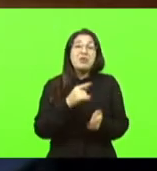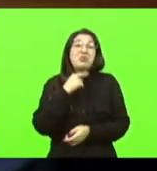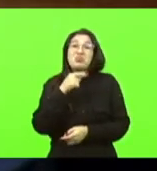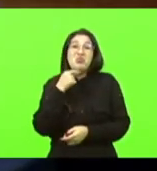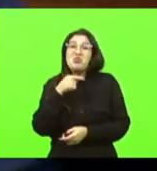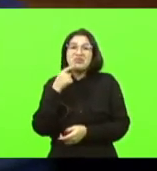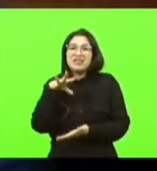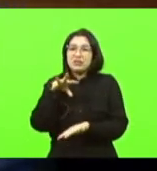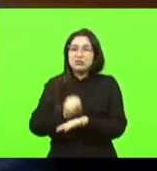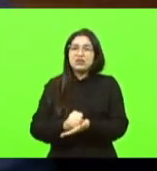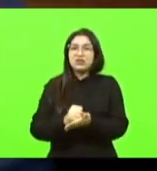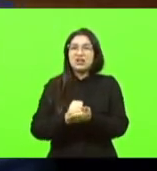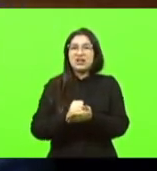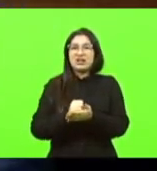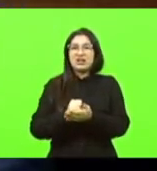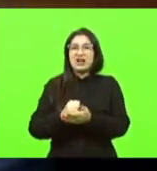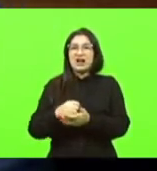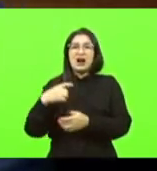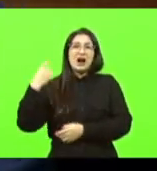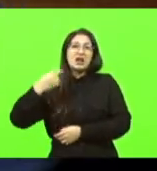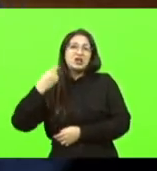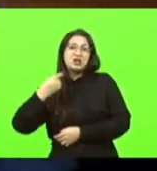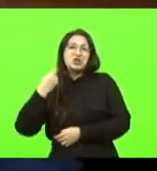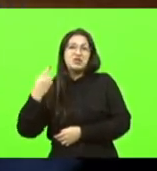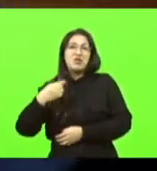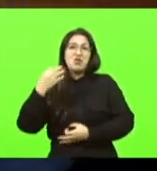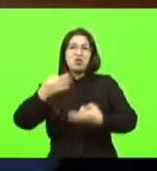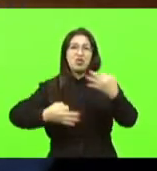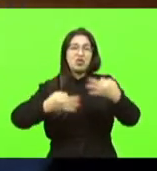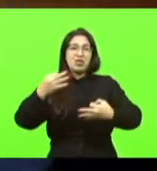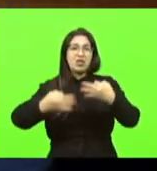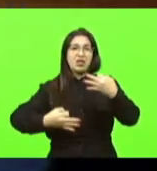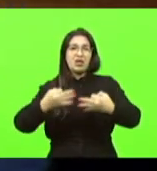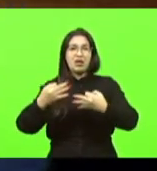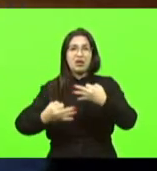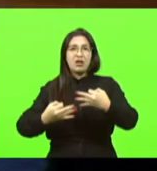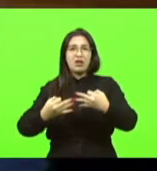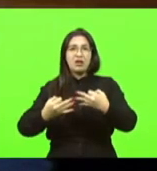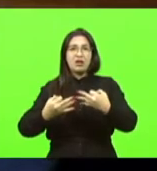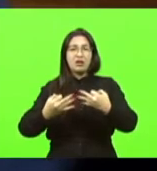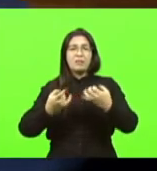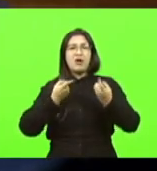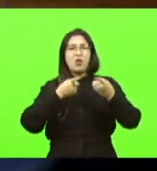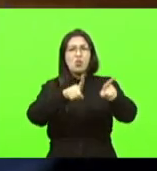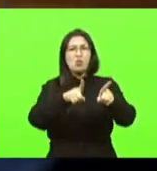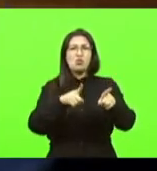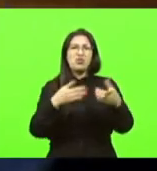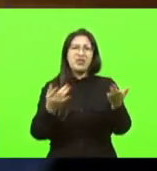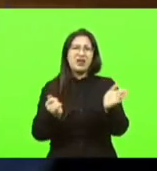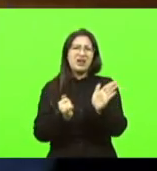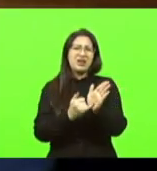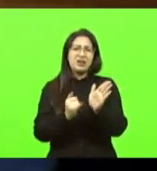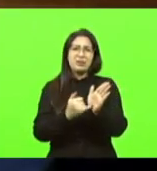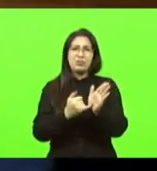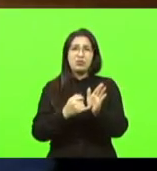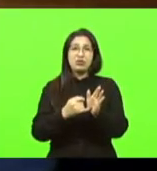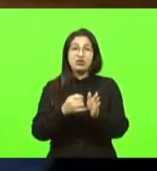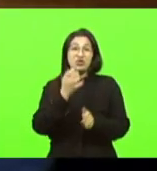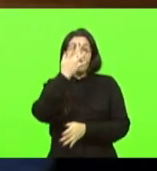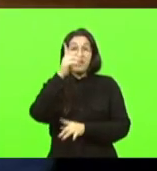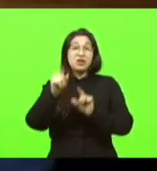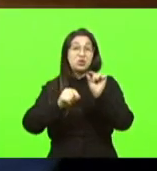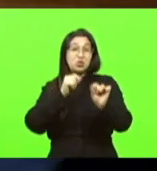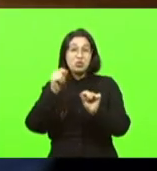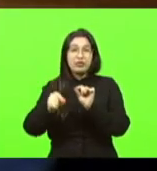jurídico que se paga milhões para contestar essa dívida ativa é mais fácil cobrar do